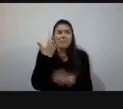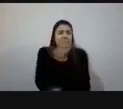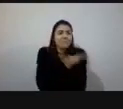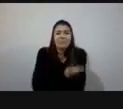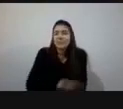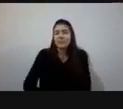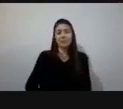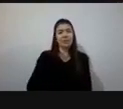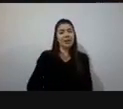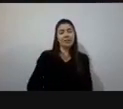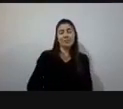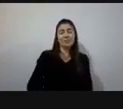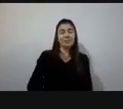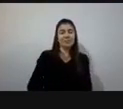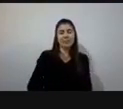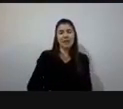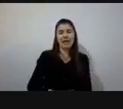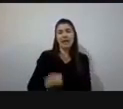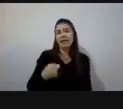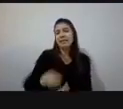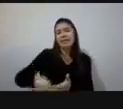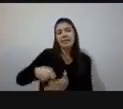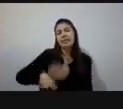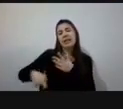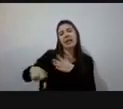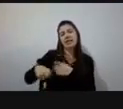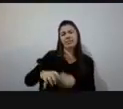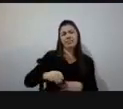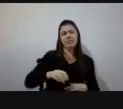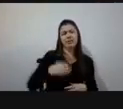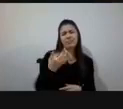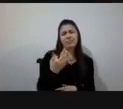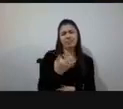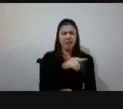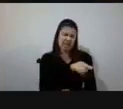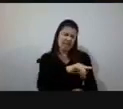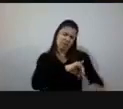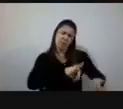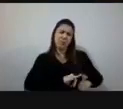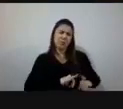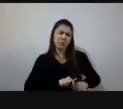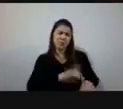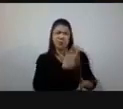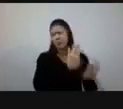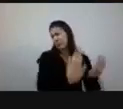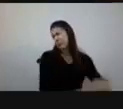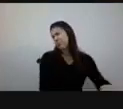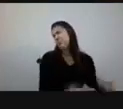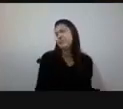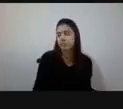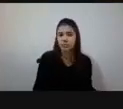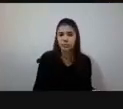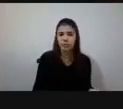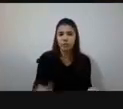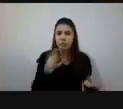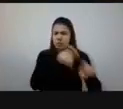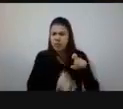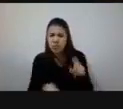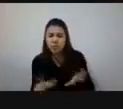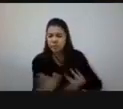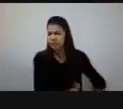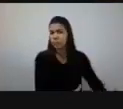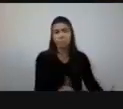acostumado a minimizar a dor da vítima. Não foi um estupro, então não foi. Não,